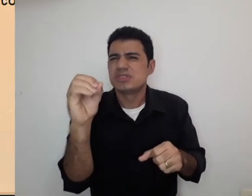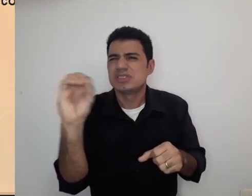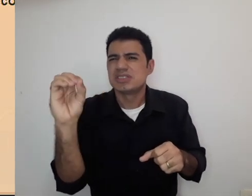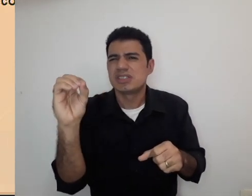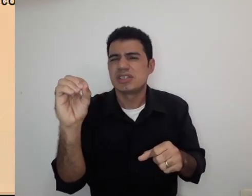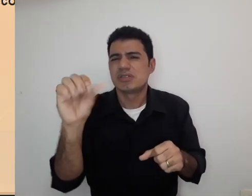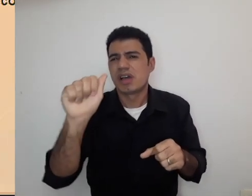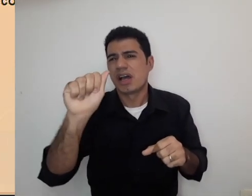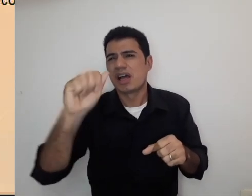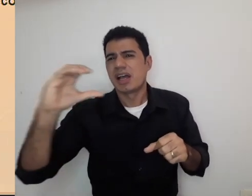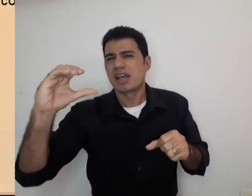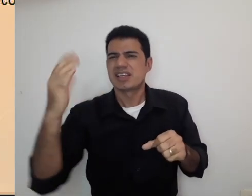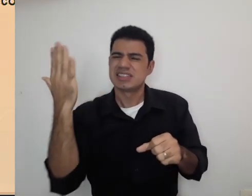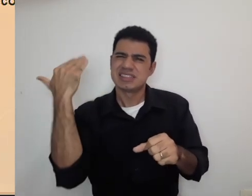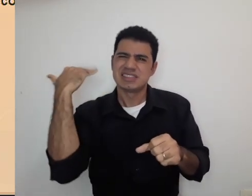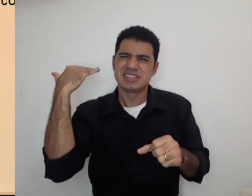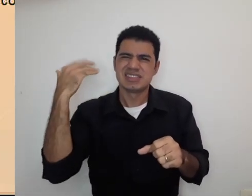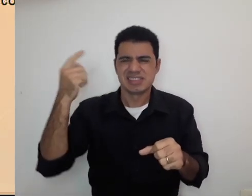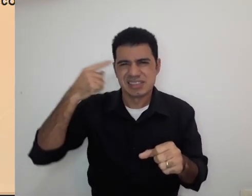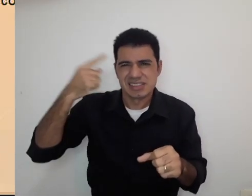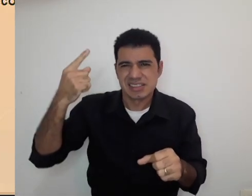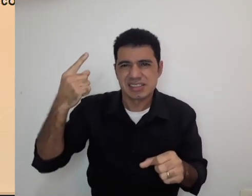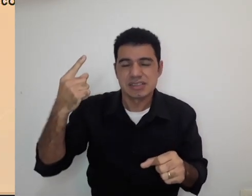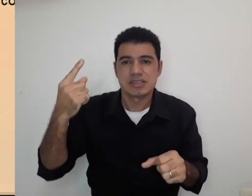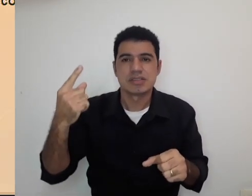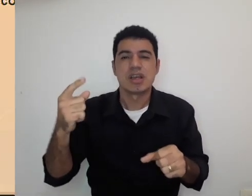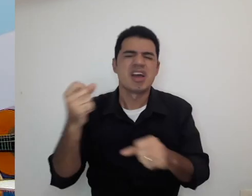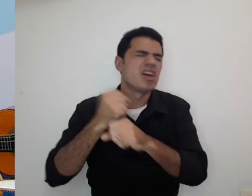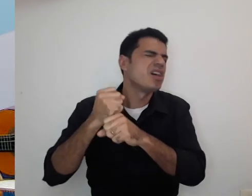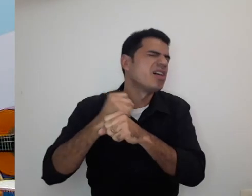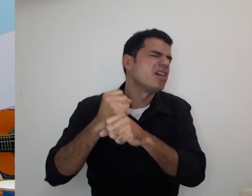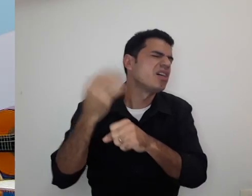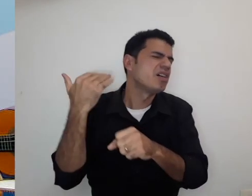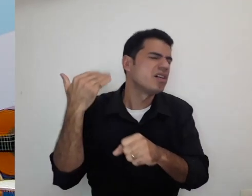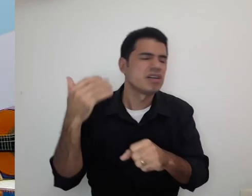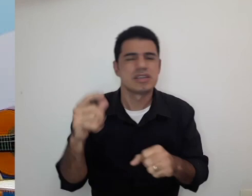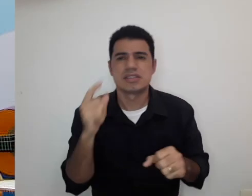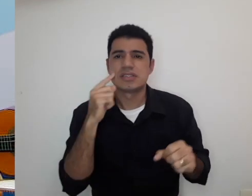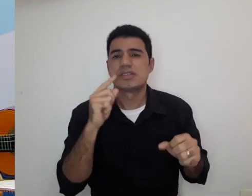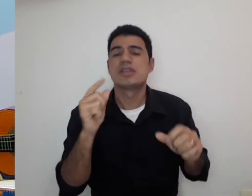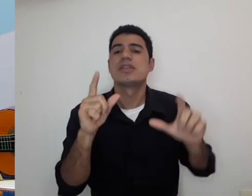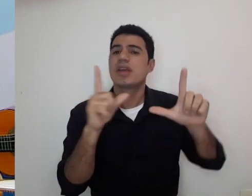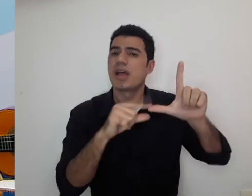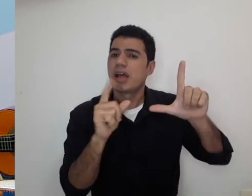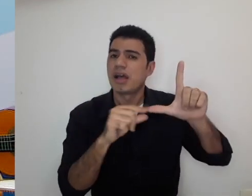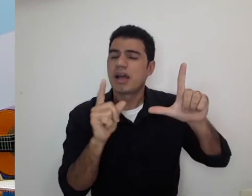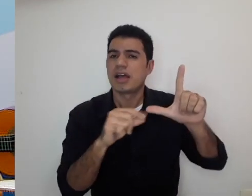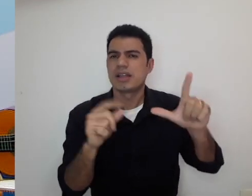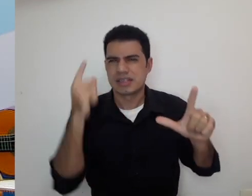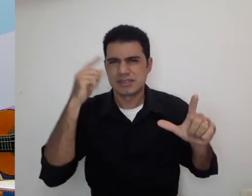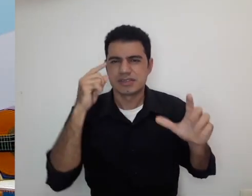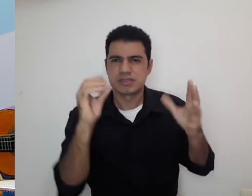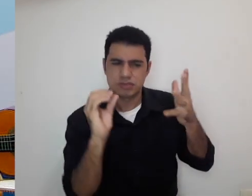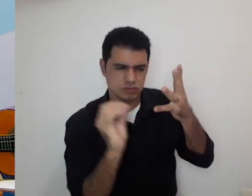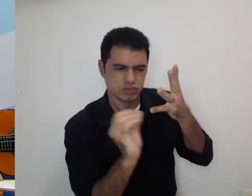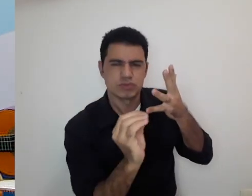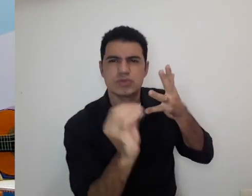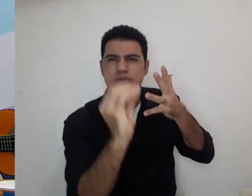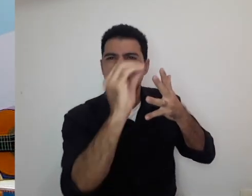tem-se uma música, né, com os símbolos, né, do alfabeto grego, que a gente vê